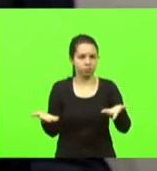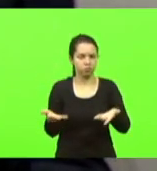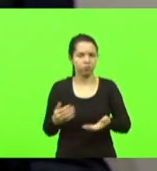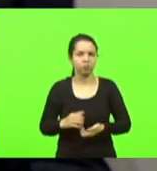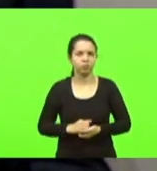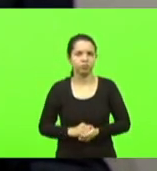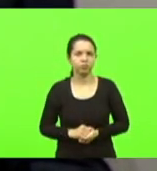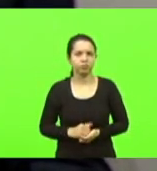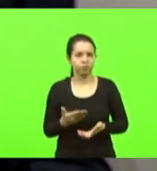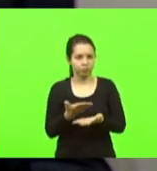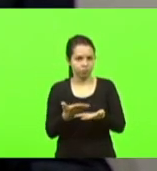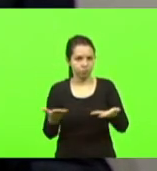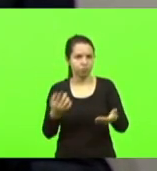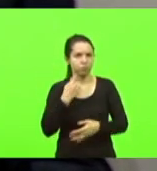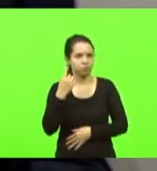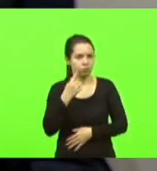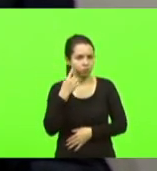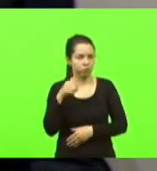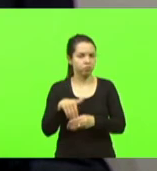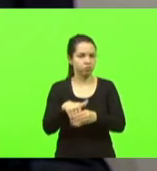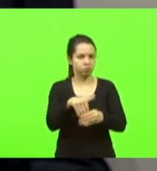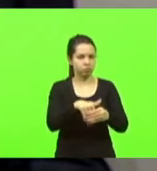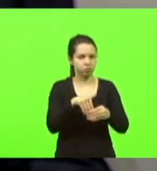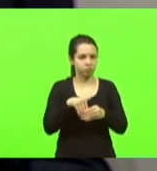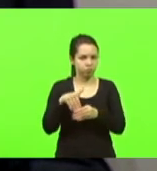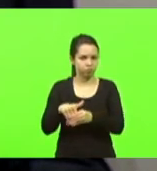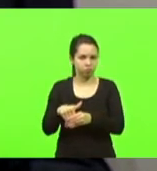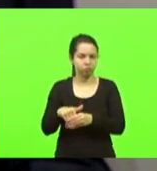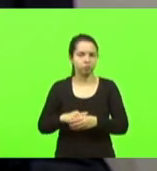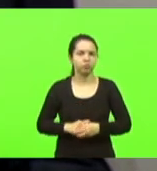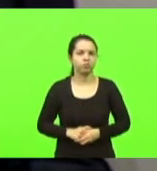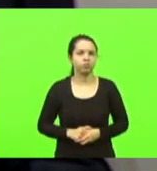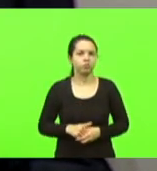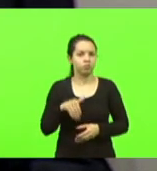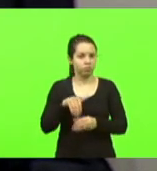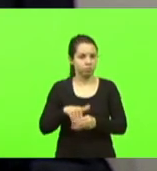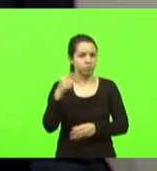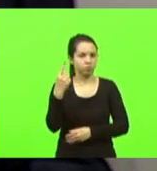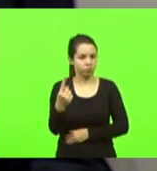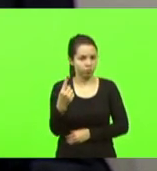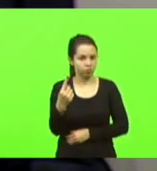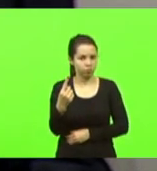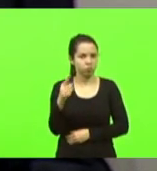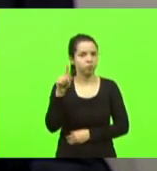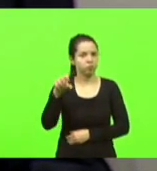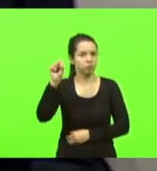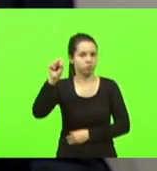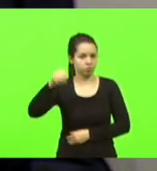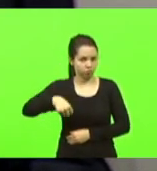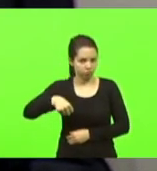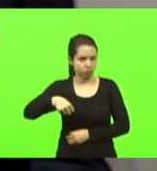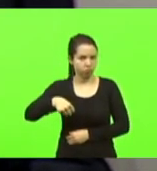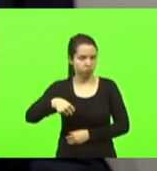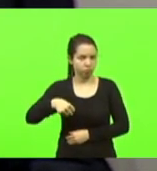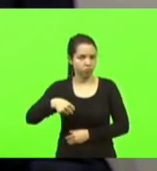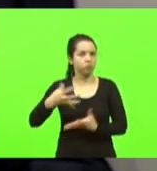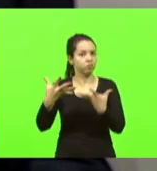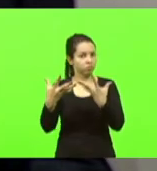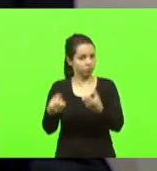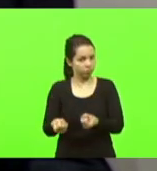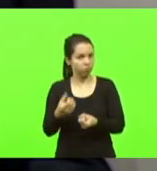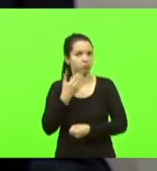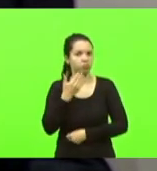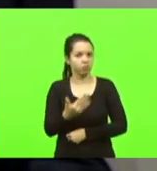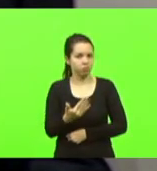e eu sempre ser o deputado possa exercer seu direito de volta quem vota um vota sim vota a favor do requerimento